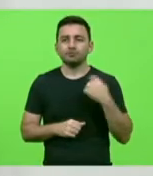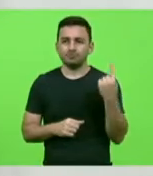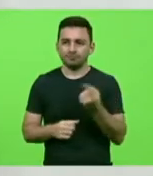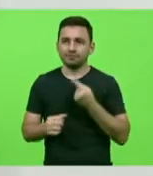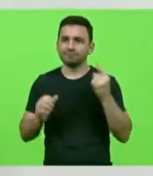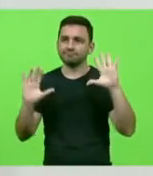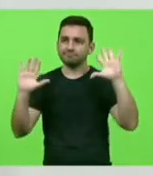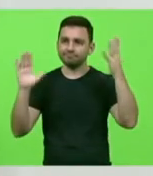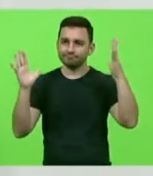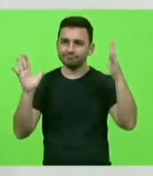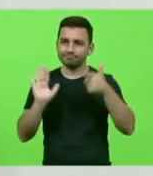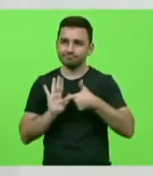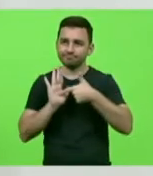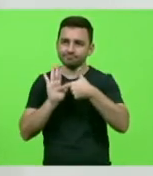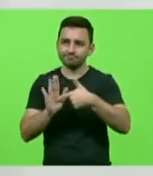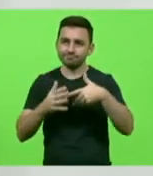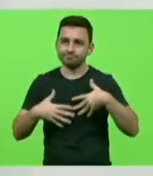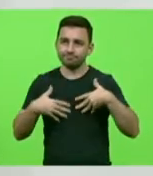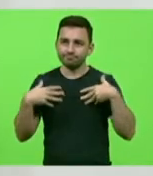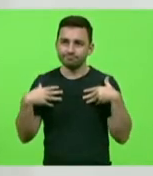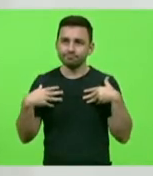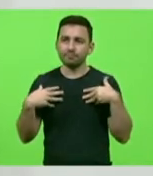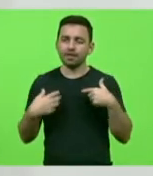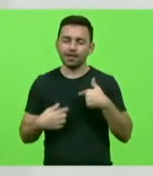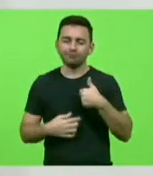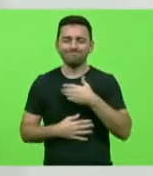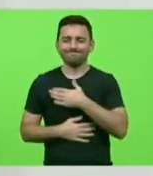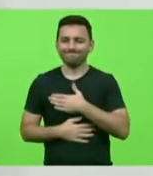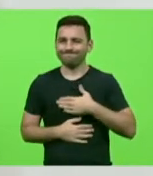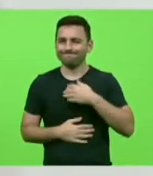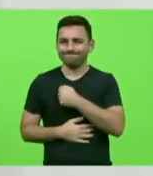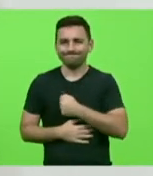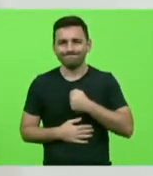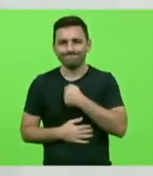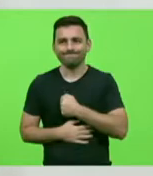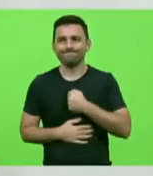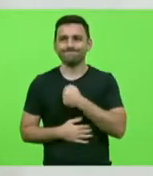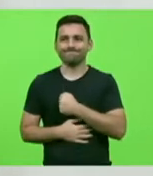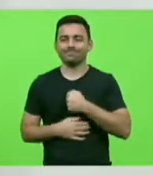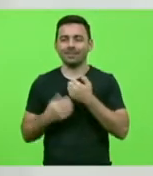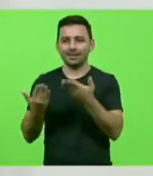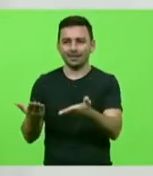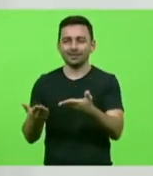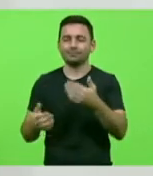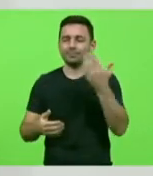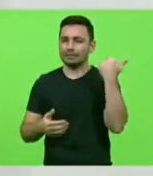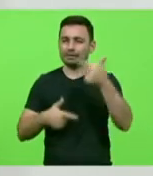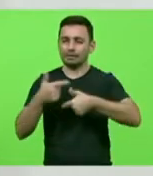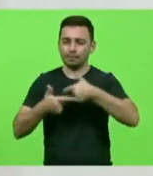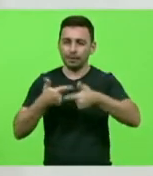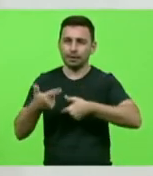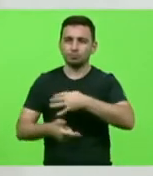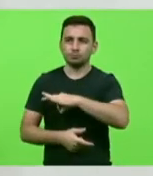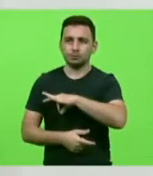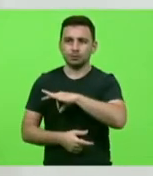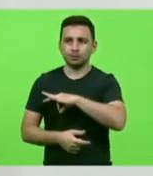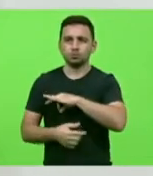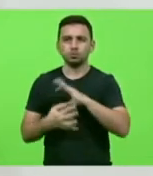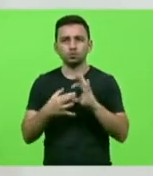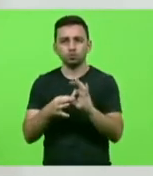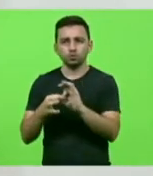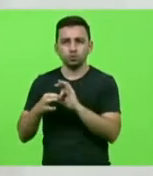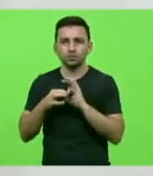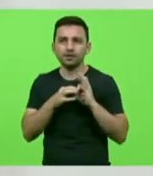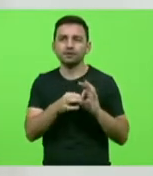essa homenagem e tenho saudades da atividade policial, da união que tem,